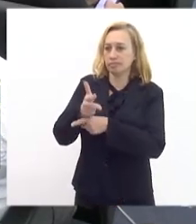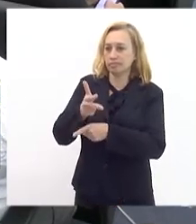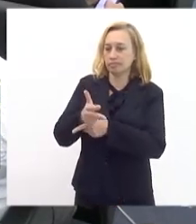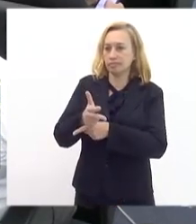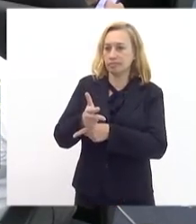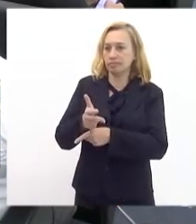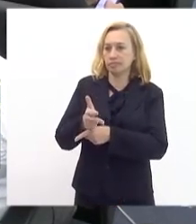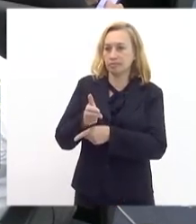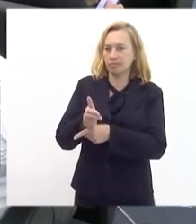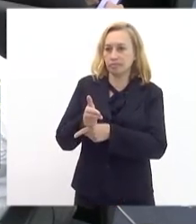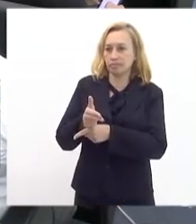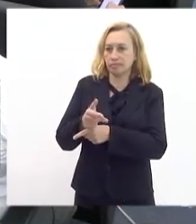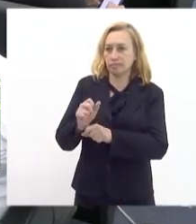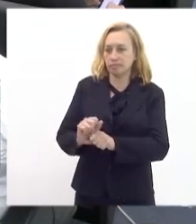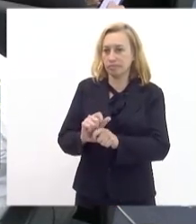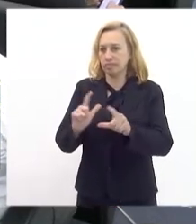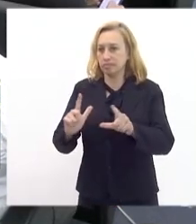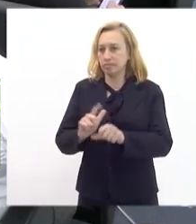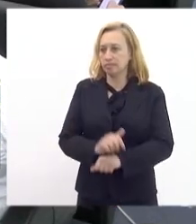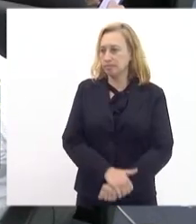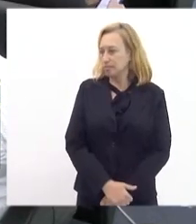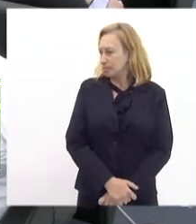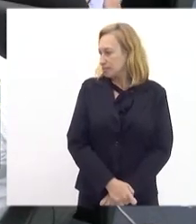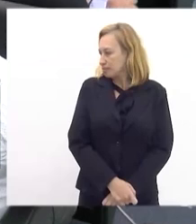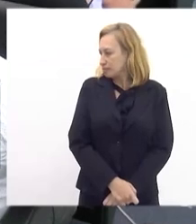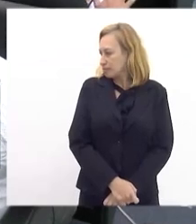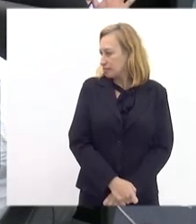E aí G1